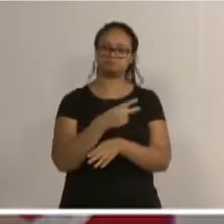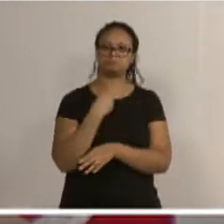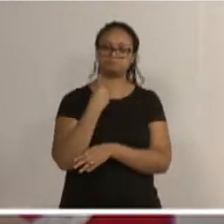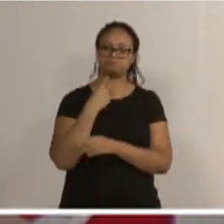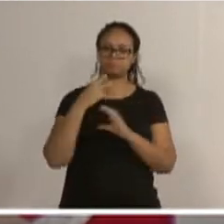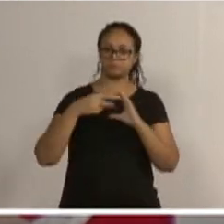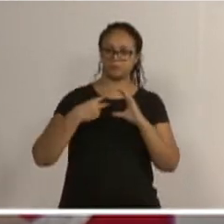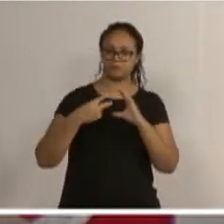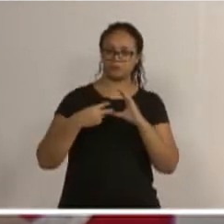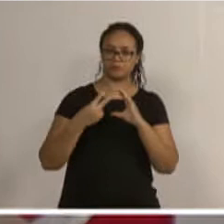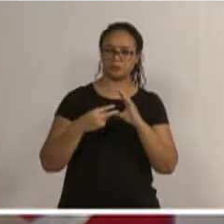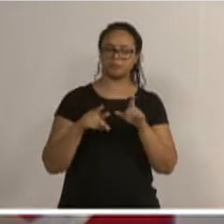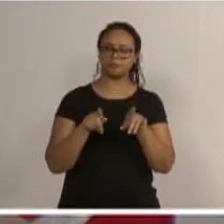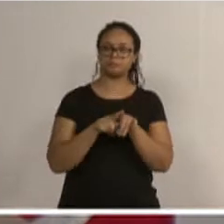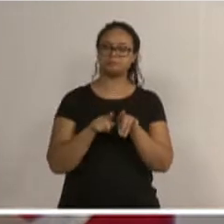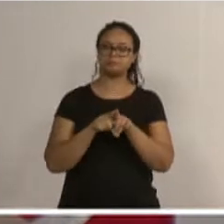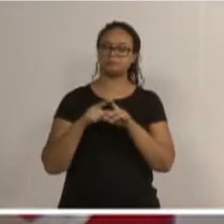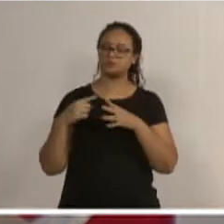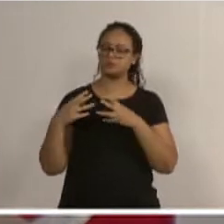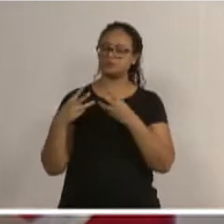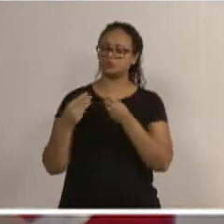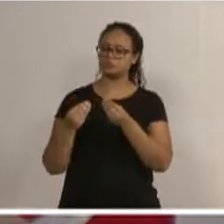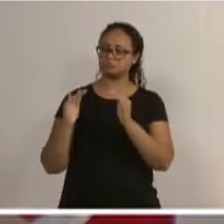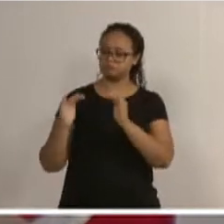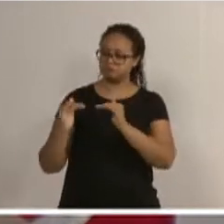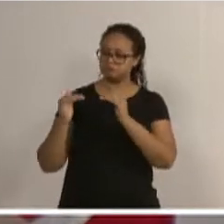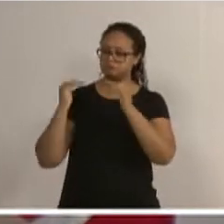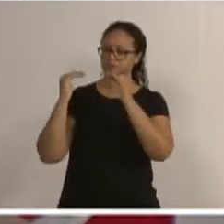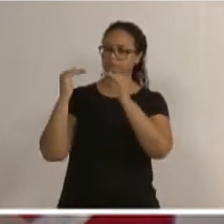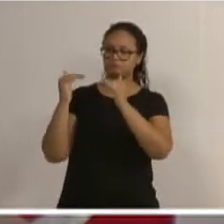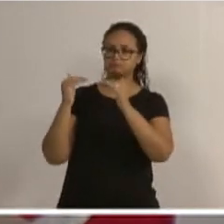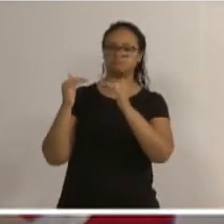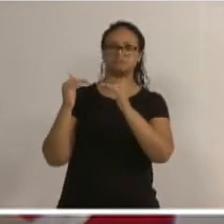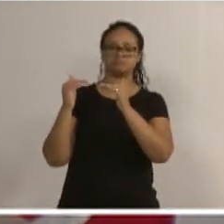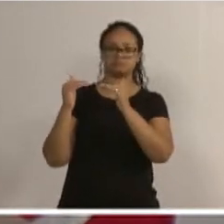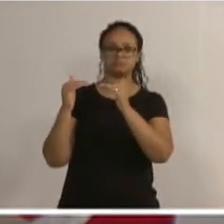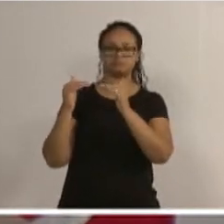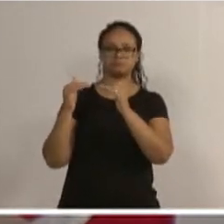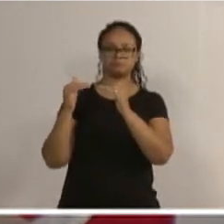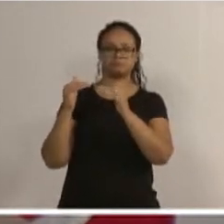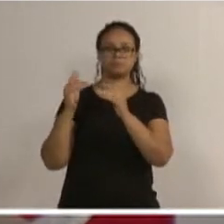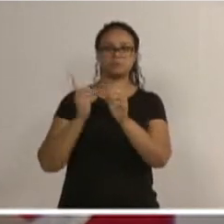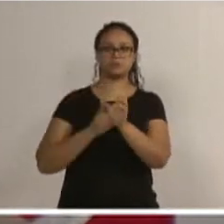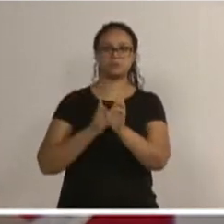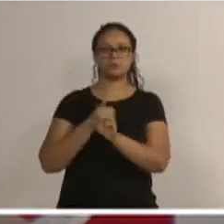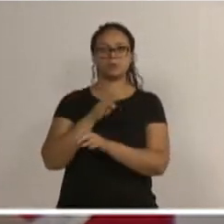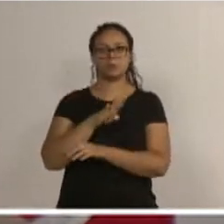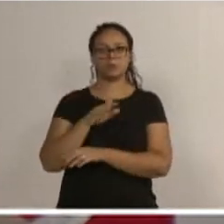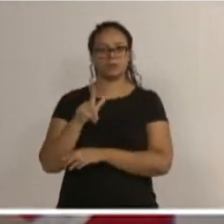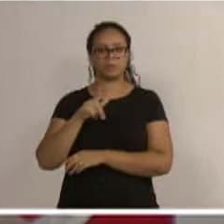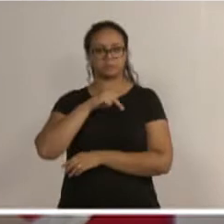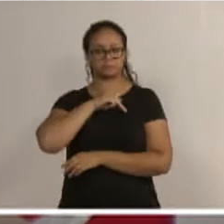senhoras e senhores autoridades dos órgãos municipais de administração pública,